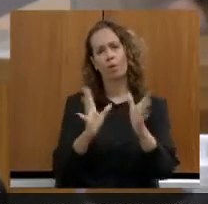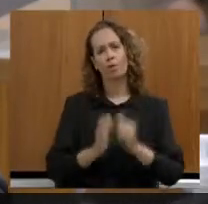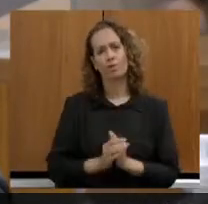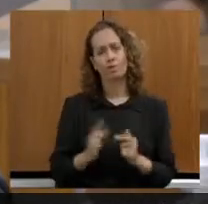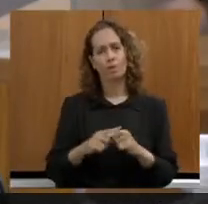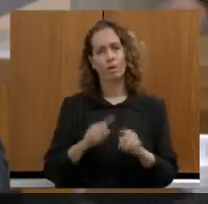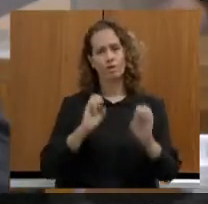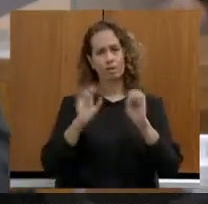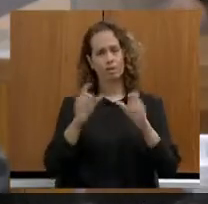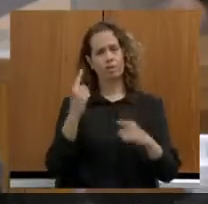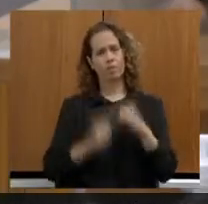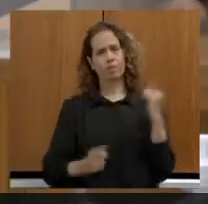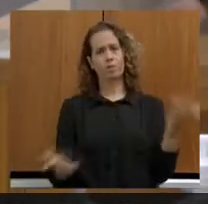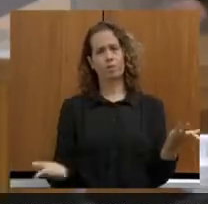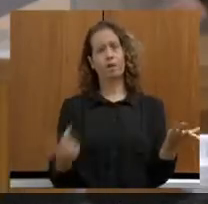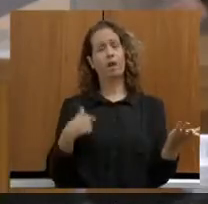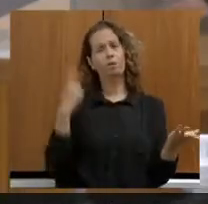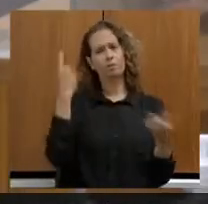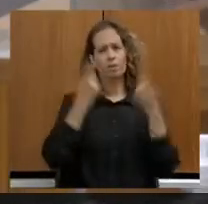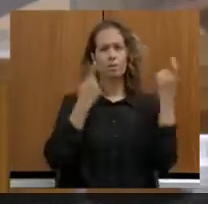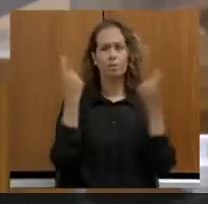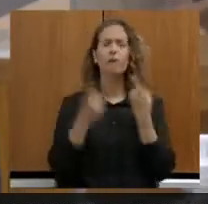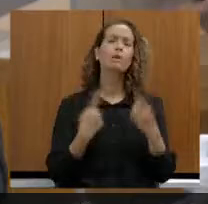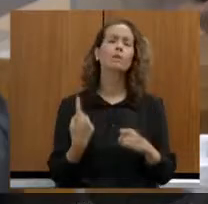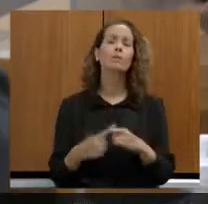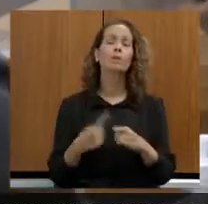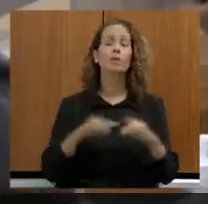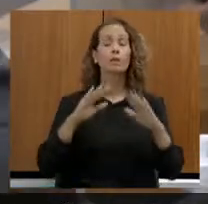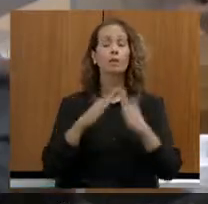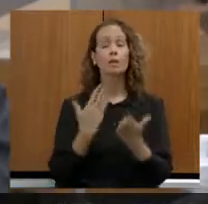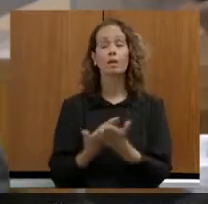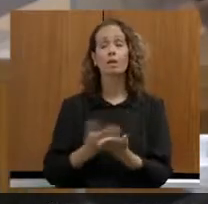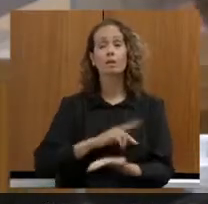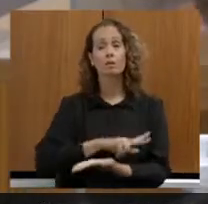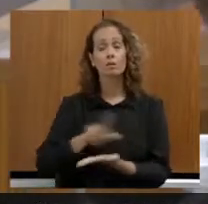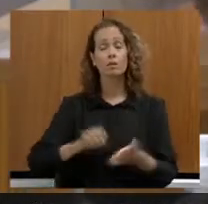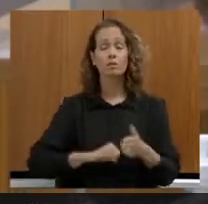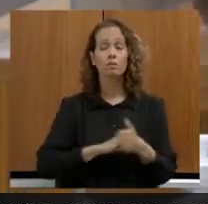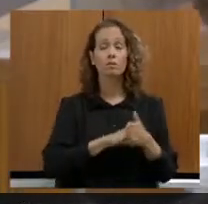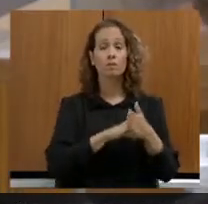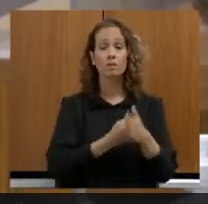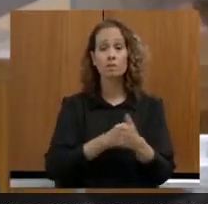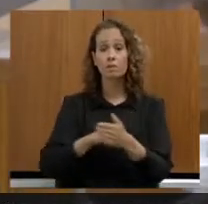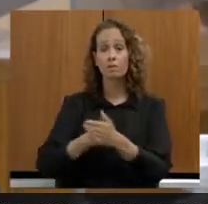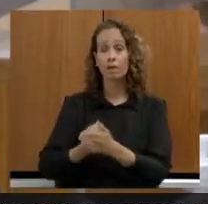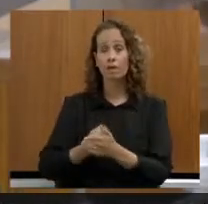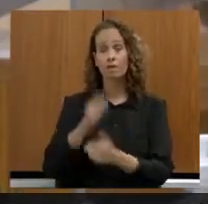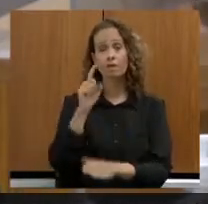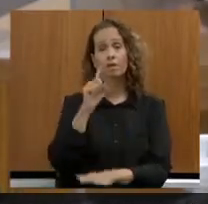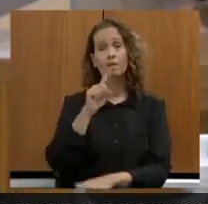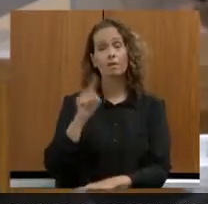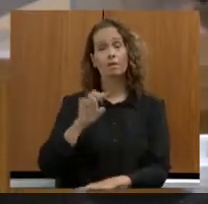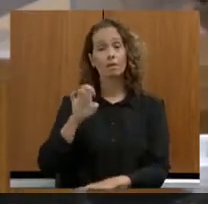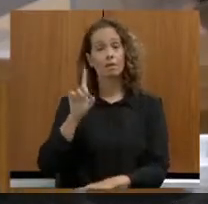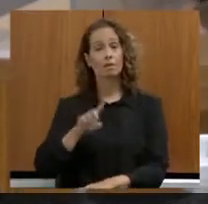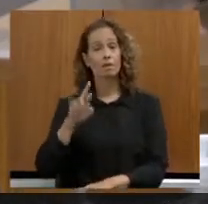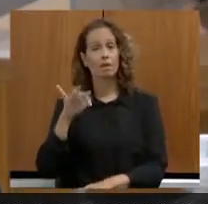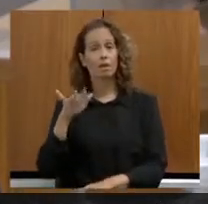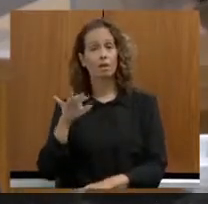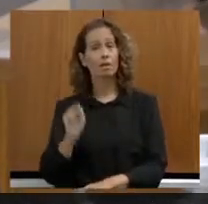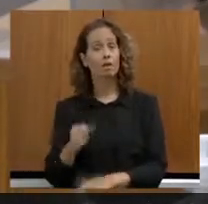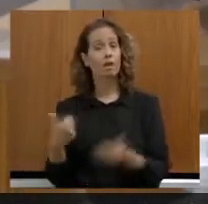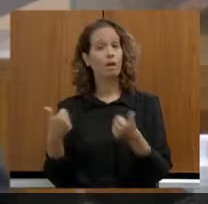educação não pode e eu fico preocupado de as escolas que estão fechadas Zé Reis ela se estende o